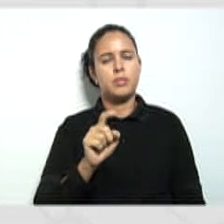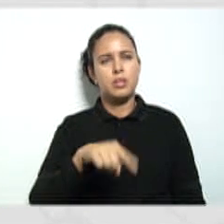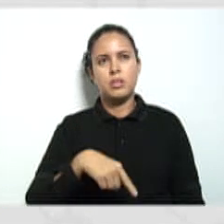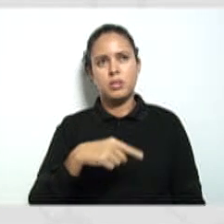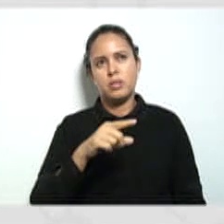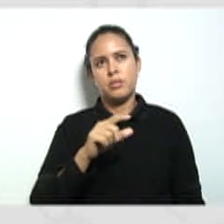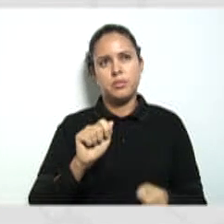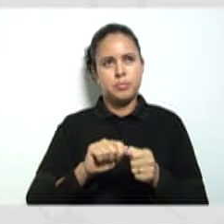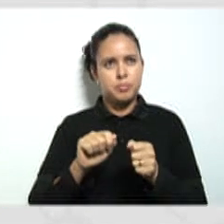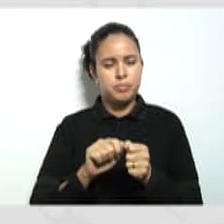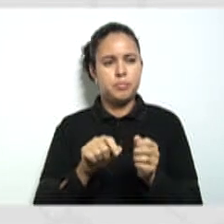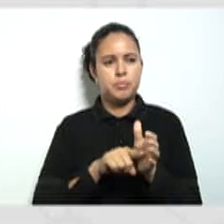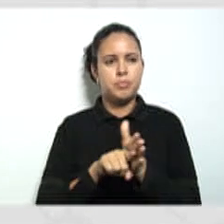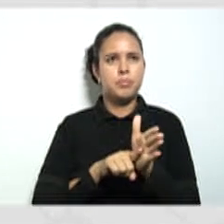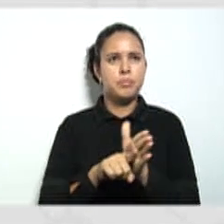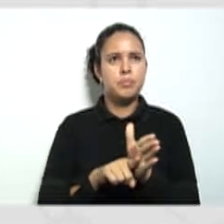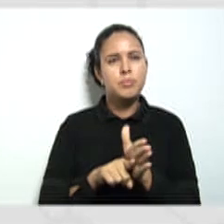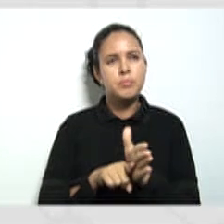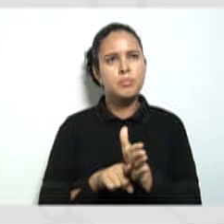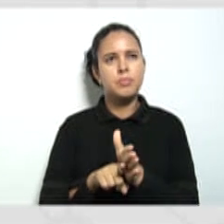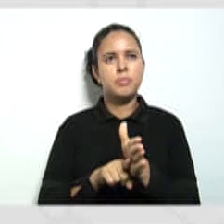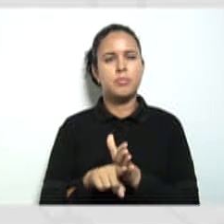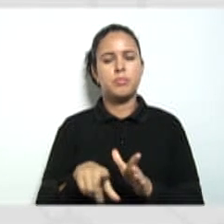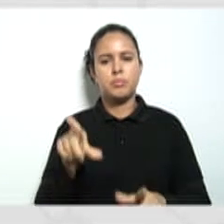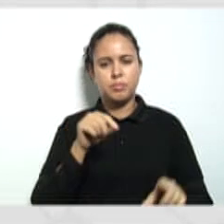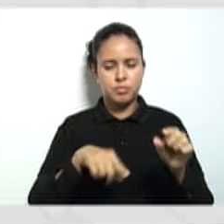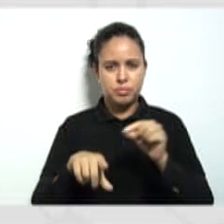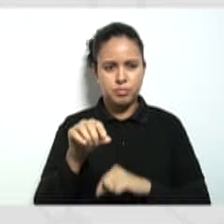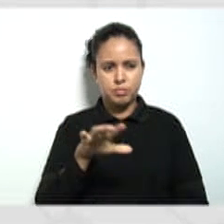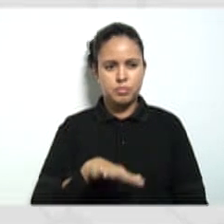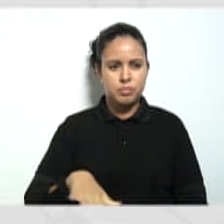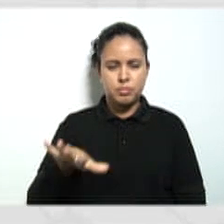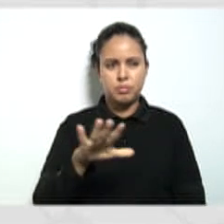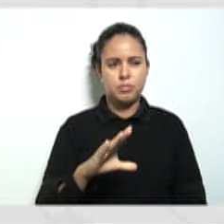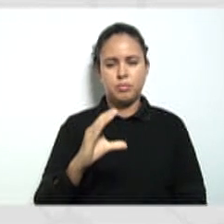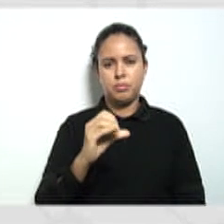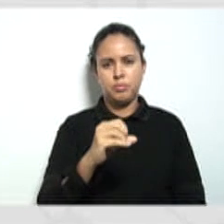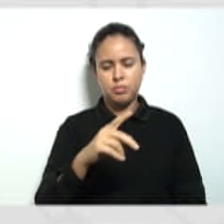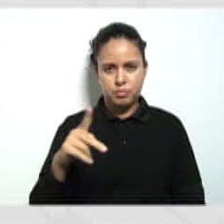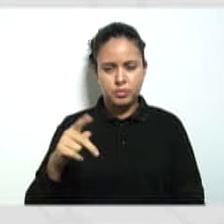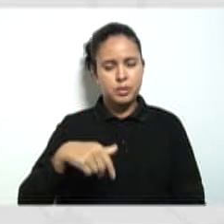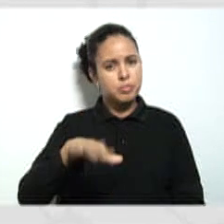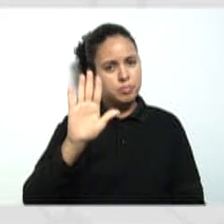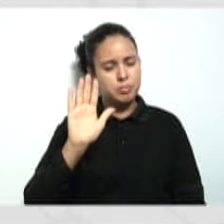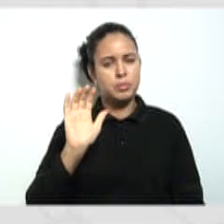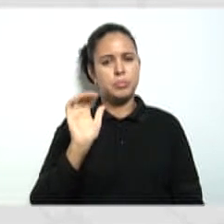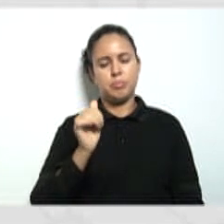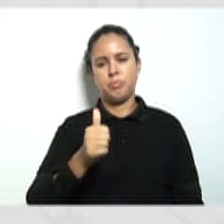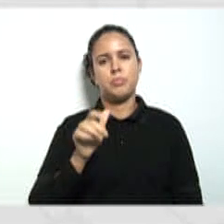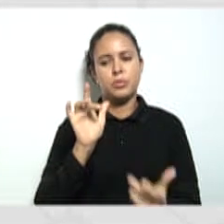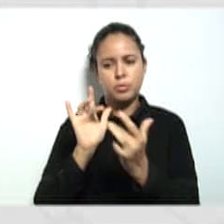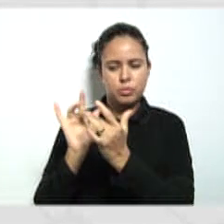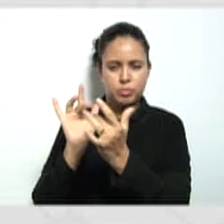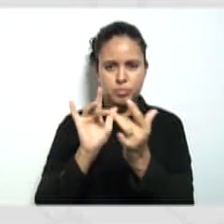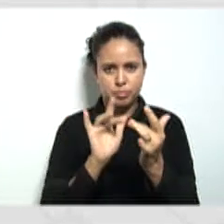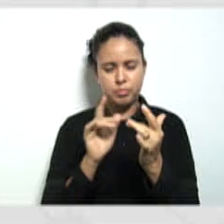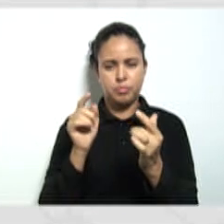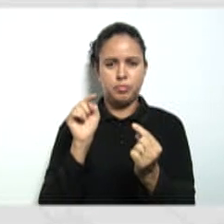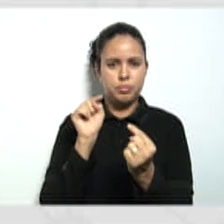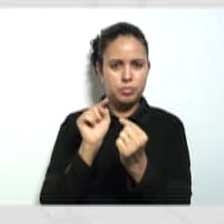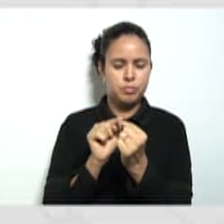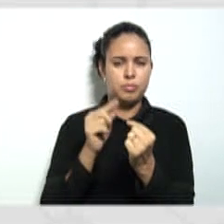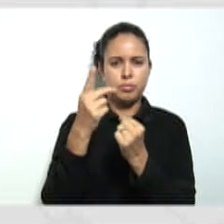você faça uma pesquisa para a escolha do ramo de cooperativa mais apropriado para a sua região. Respondendo ali a pergunta